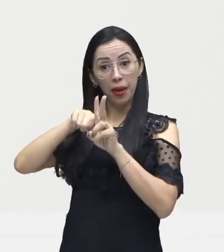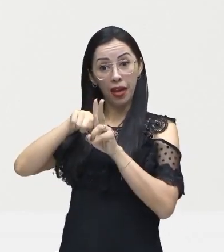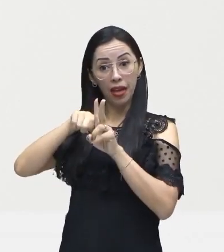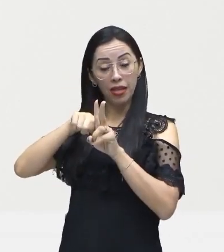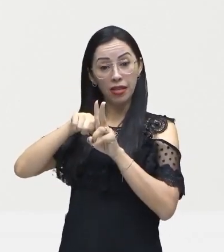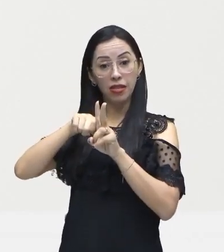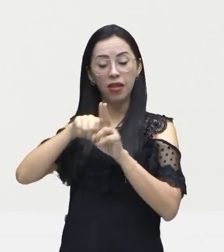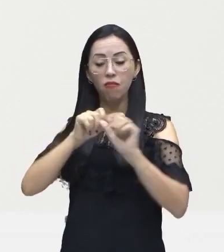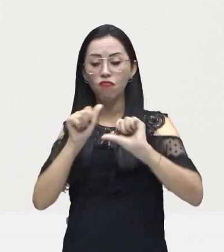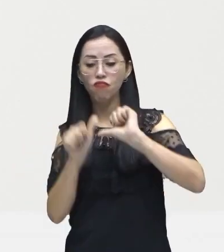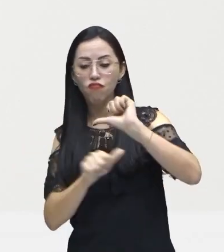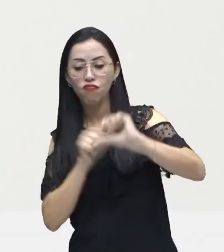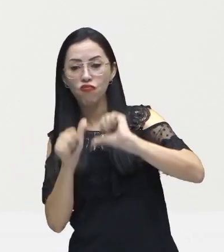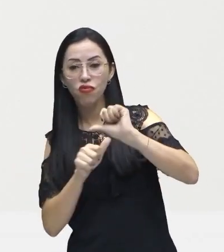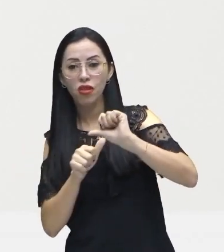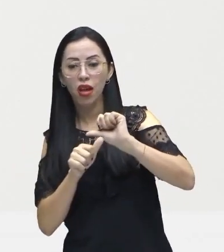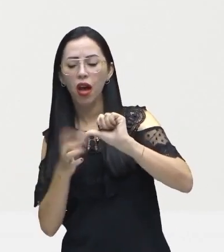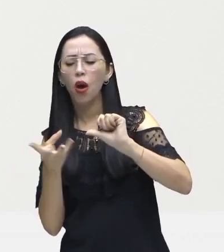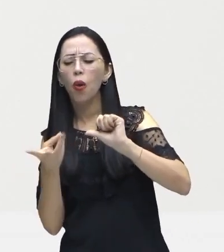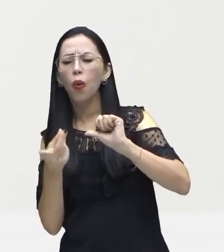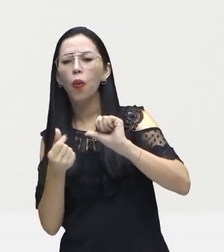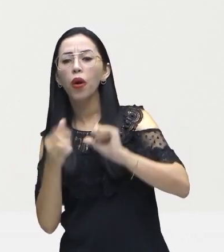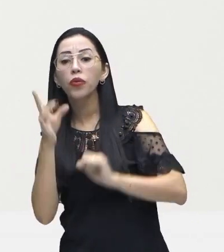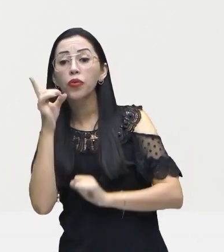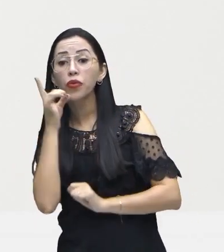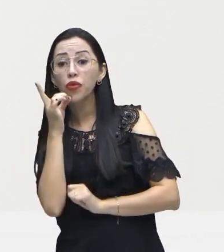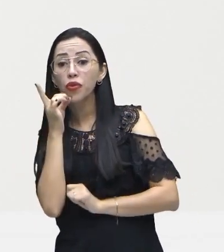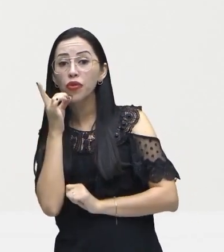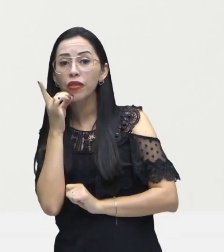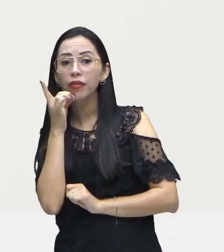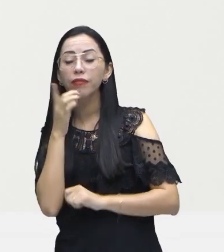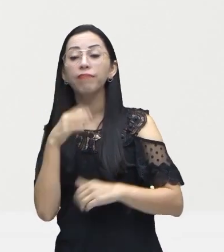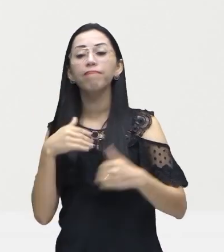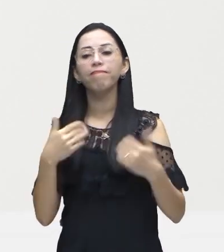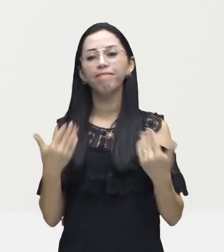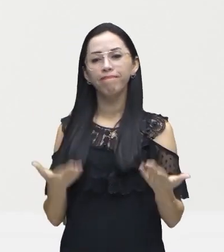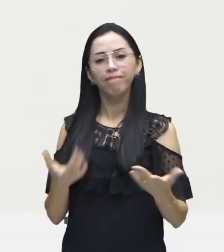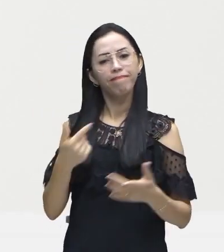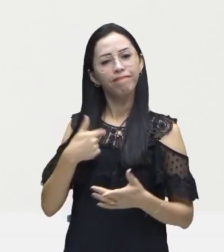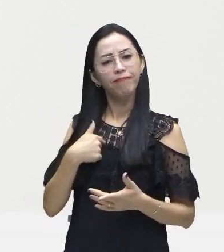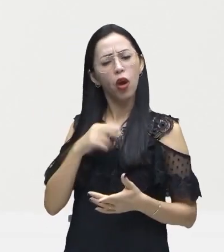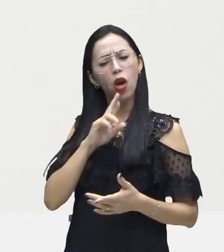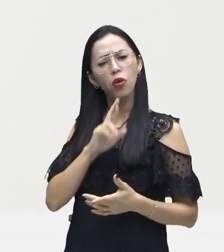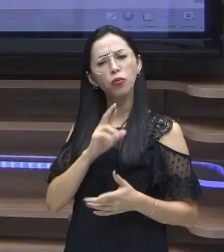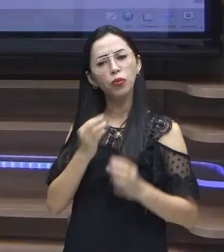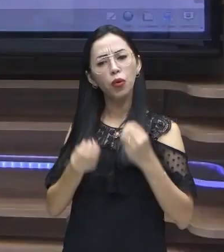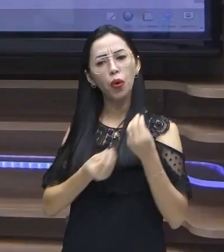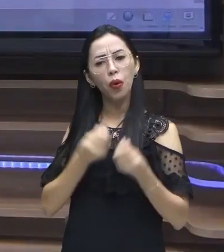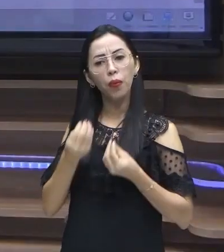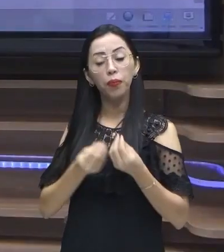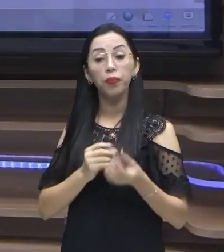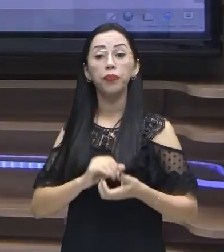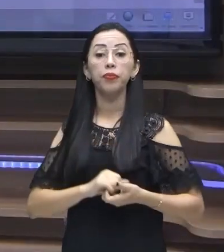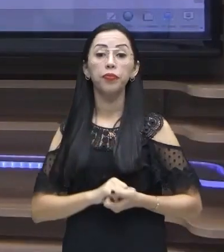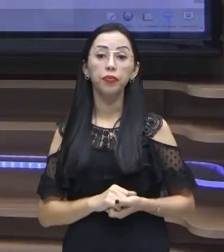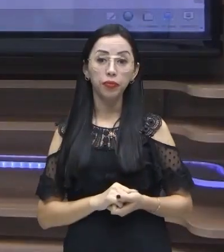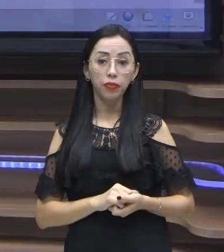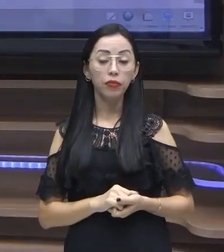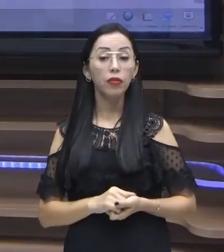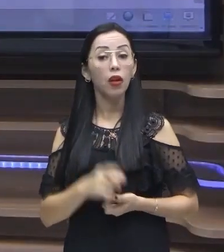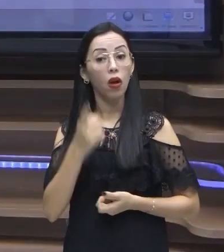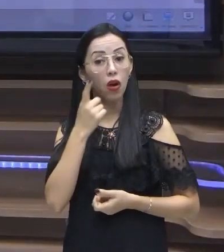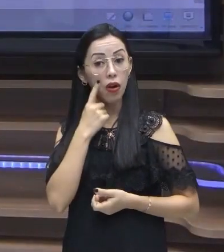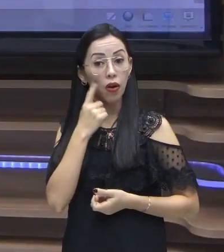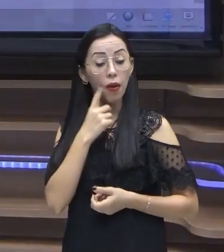para dias. Então, o que eu faço aí? Aqui comigo. Nós temos um problema que envolve mês